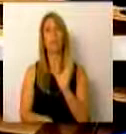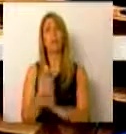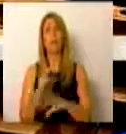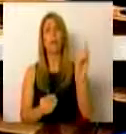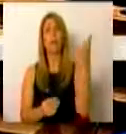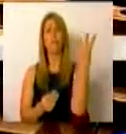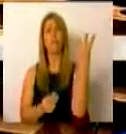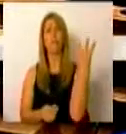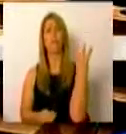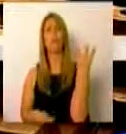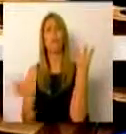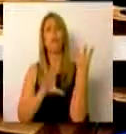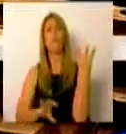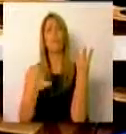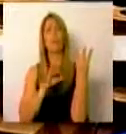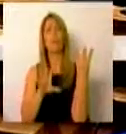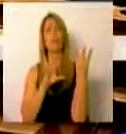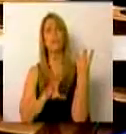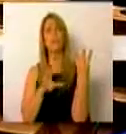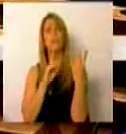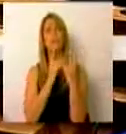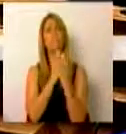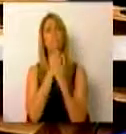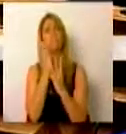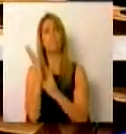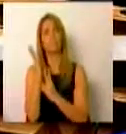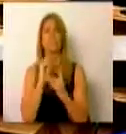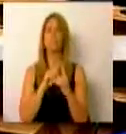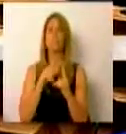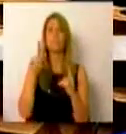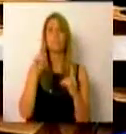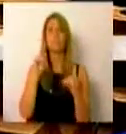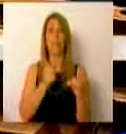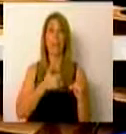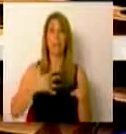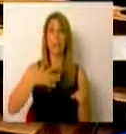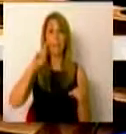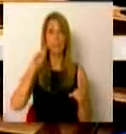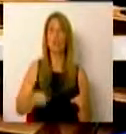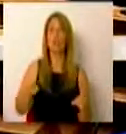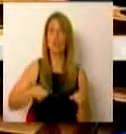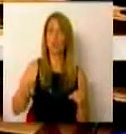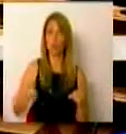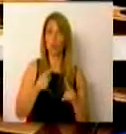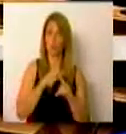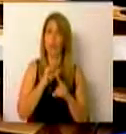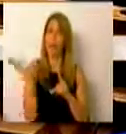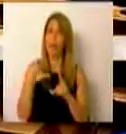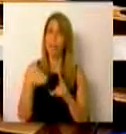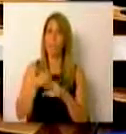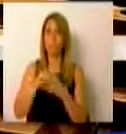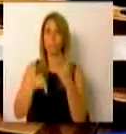três correntes de distribuição, para além das seguradoras, ou seja, empresas de seguros. Cria os agentes